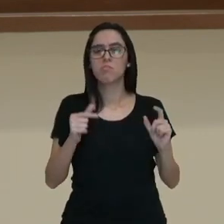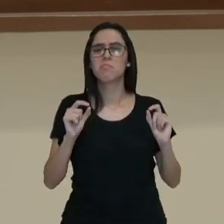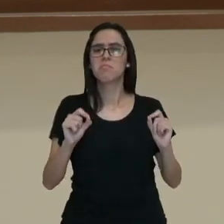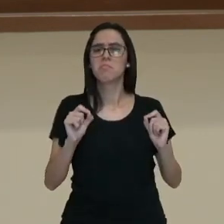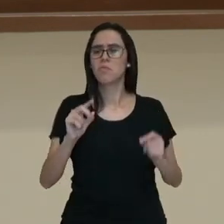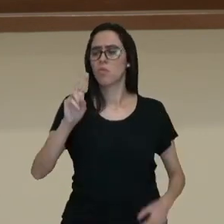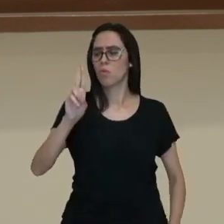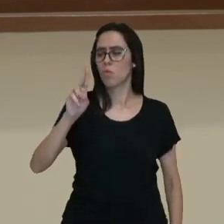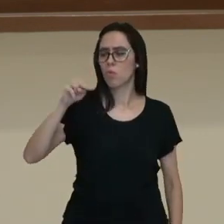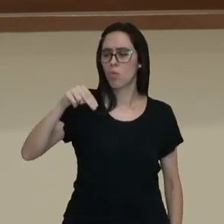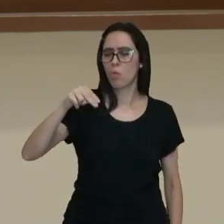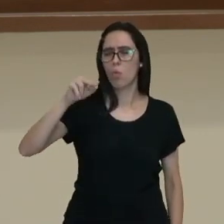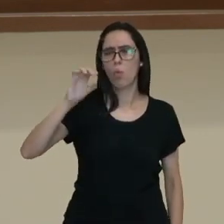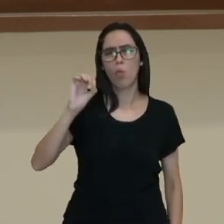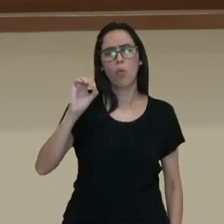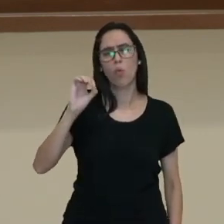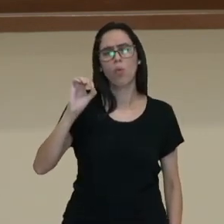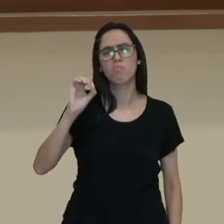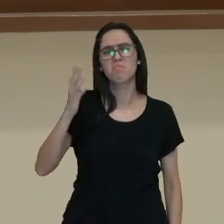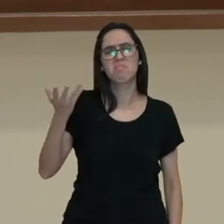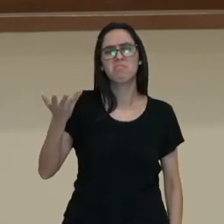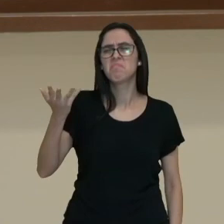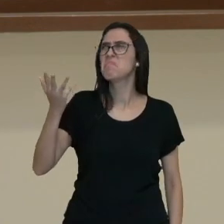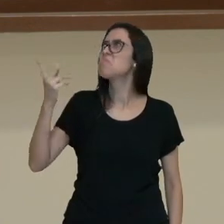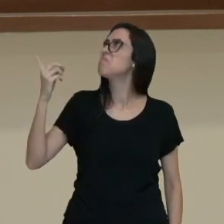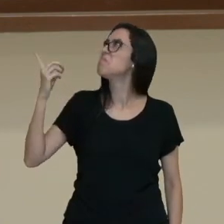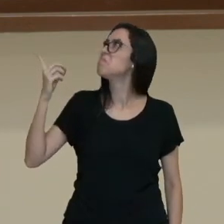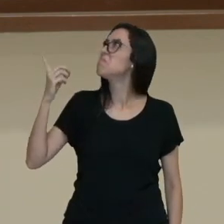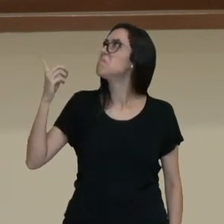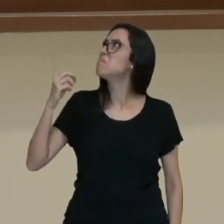uno em esse fragmento? Vamos a ver?